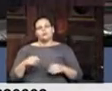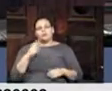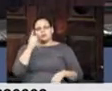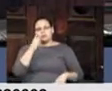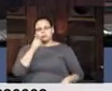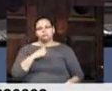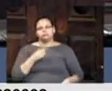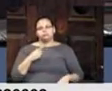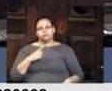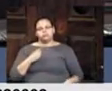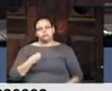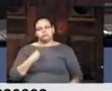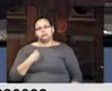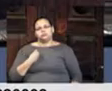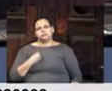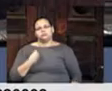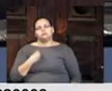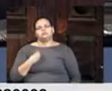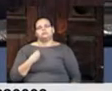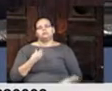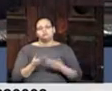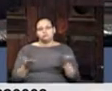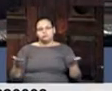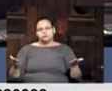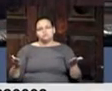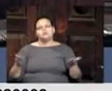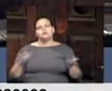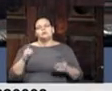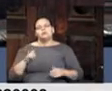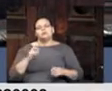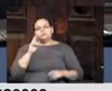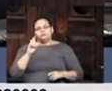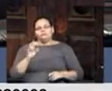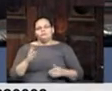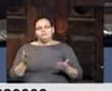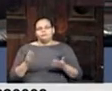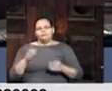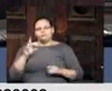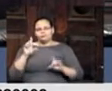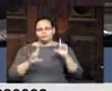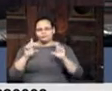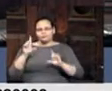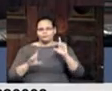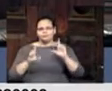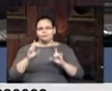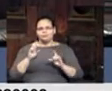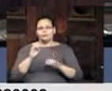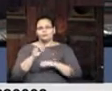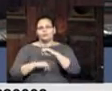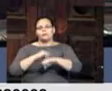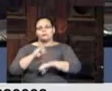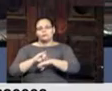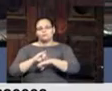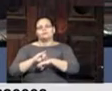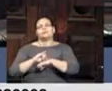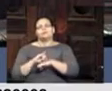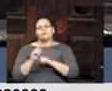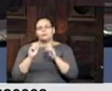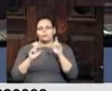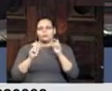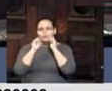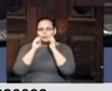presentes ainda, senhoras e senhores, cidadãos que nos seguem pelas redes sociais, nos acompanham pela TV